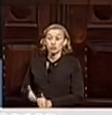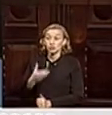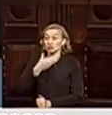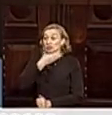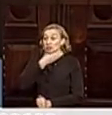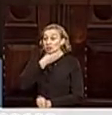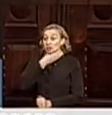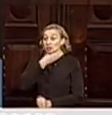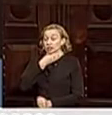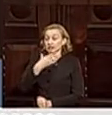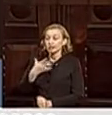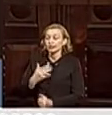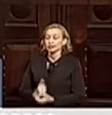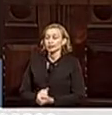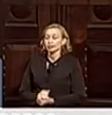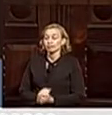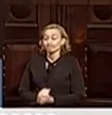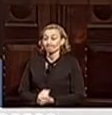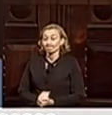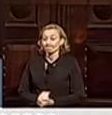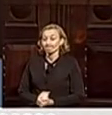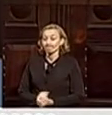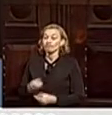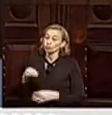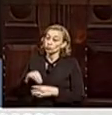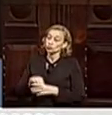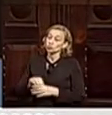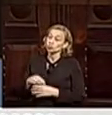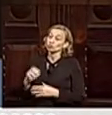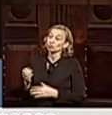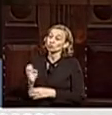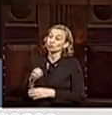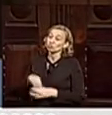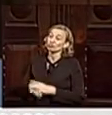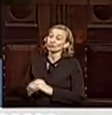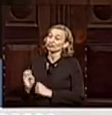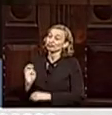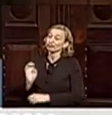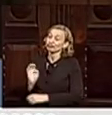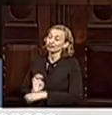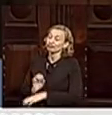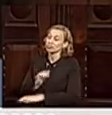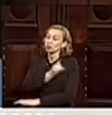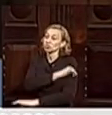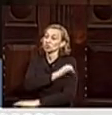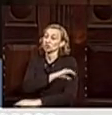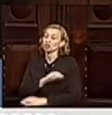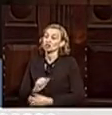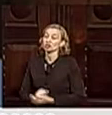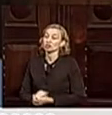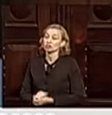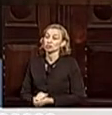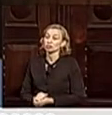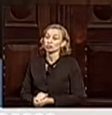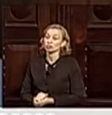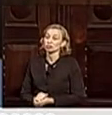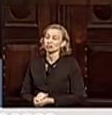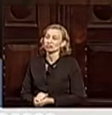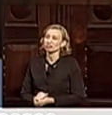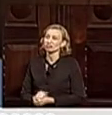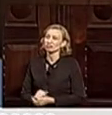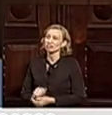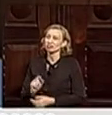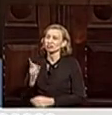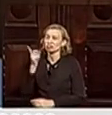a gravidade da situação do nosso Estado como um todo. Cada dia que passa são novos capítulos,